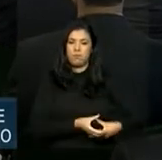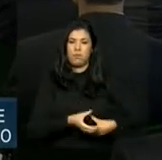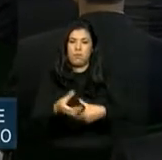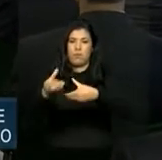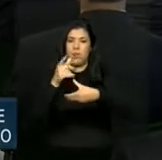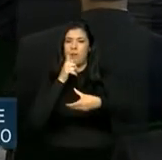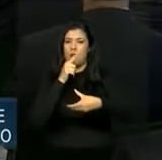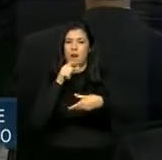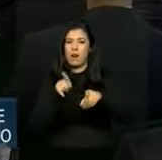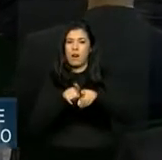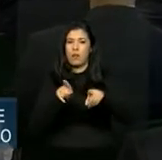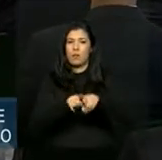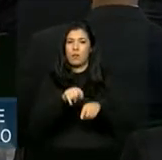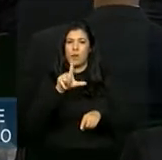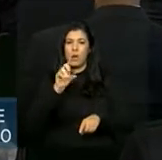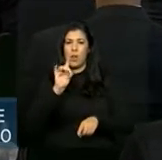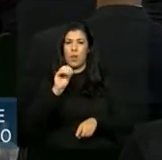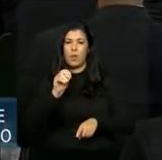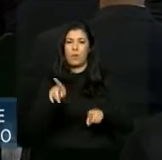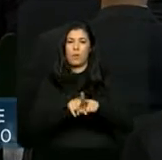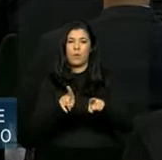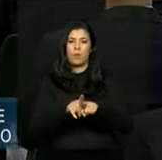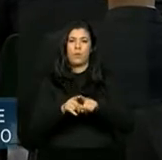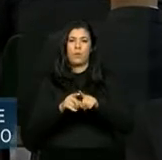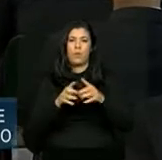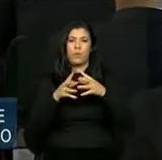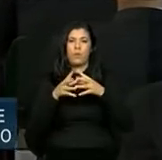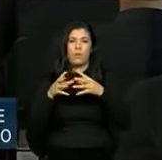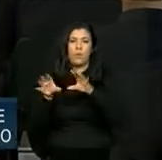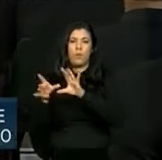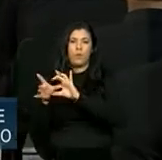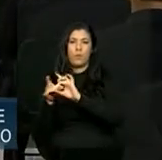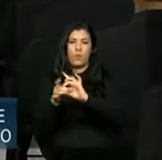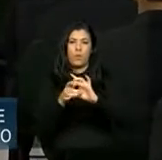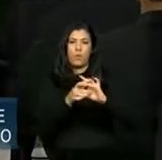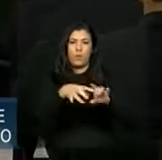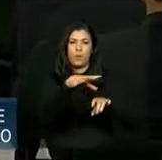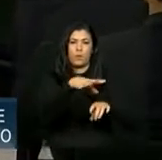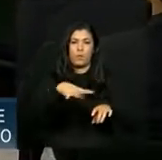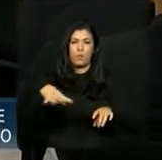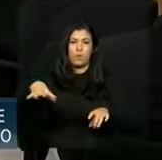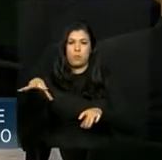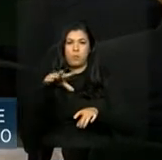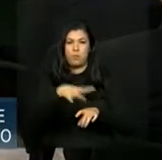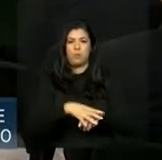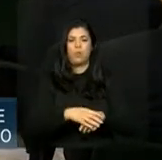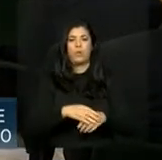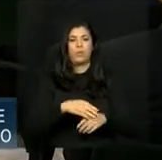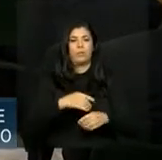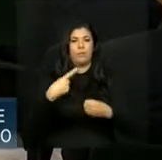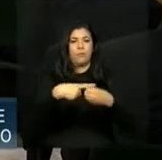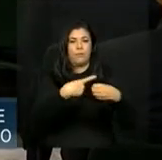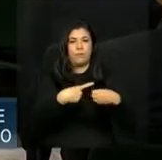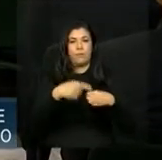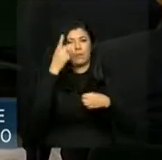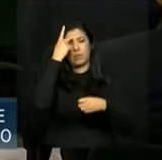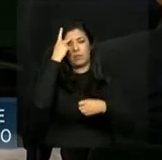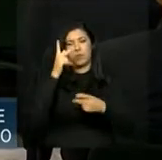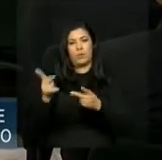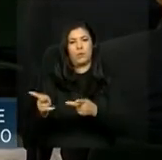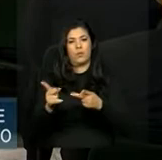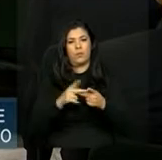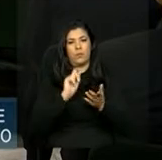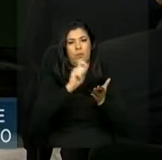lodo e manutenção dos sistemas do complexo de água da região metropolitana de São Paulo convidamos para